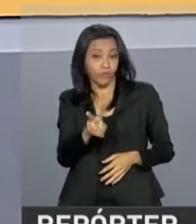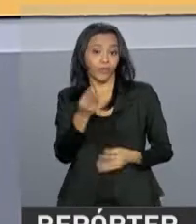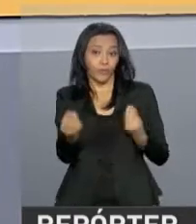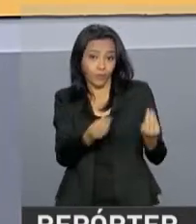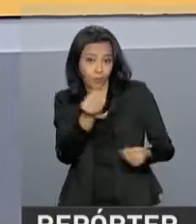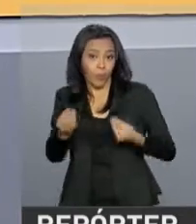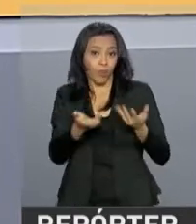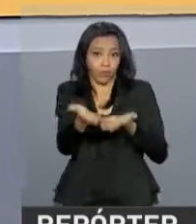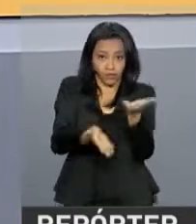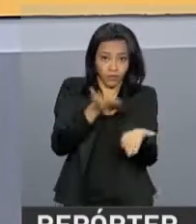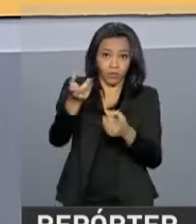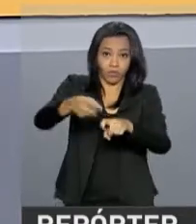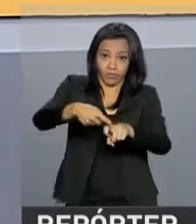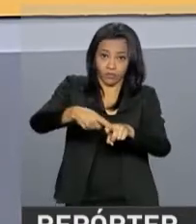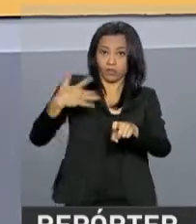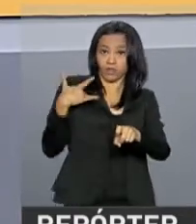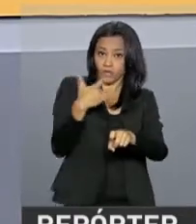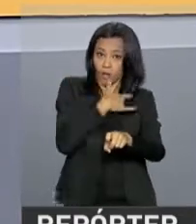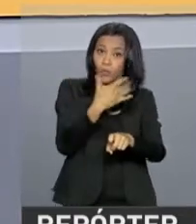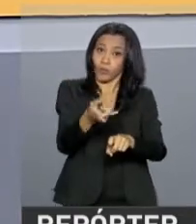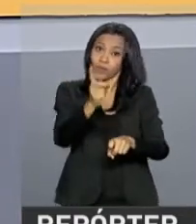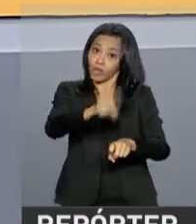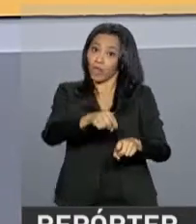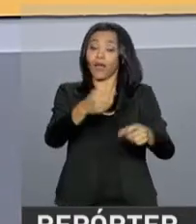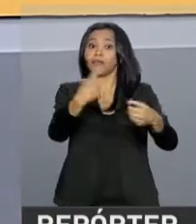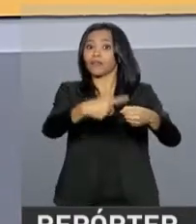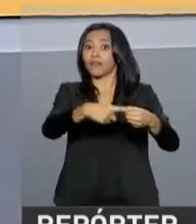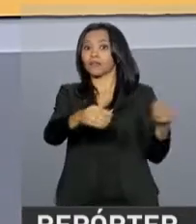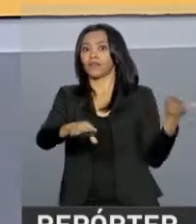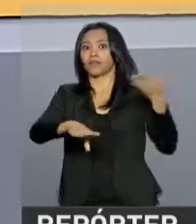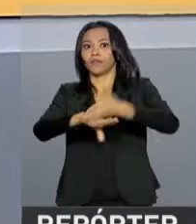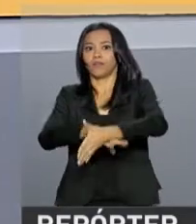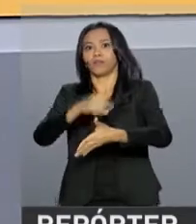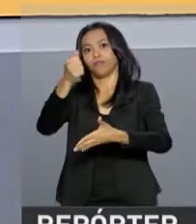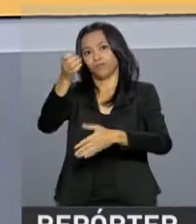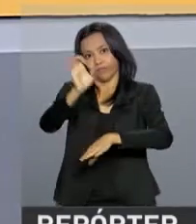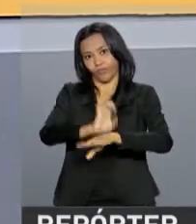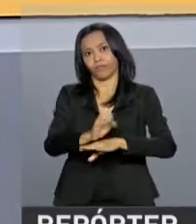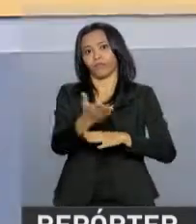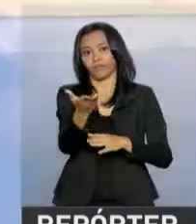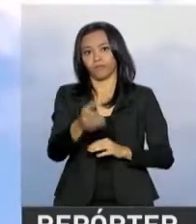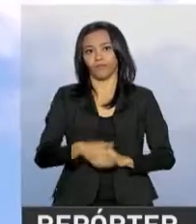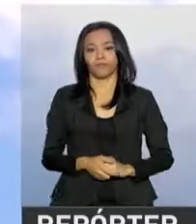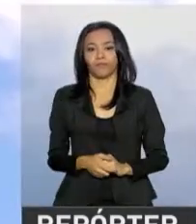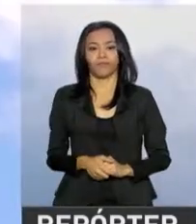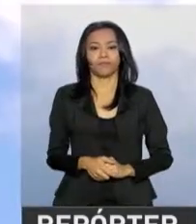atendimento de saúde em Pacaraima, a cidade que é a porta de entrada dos venezuelanos.